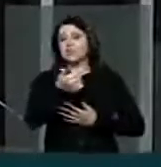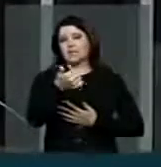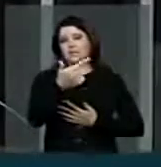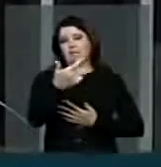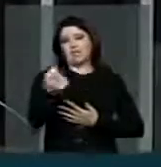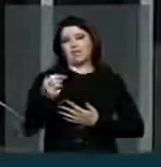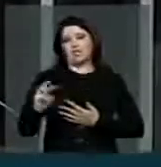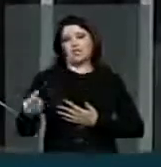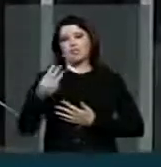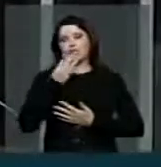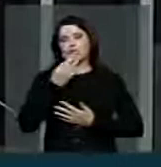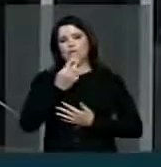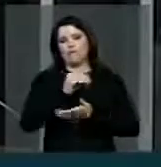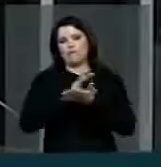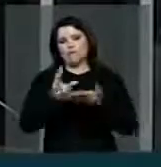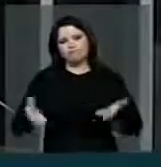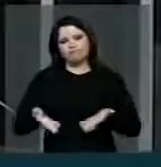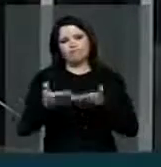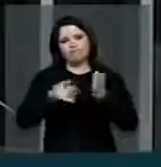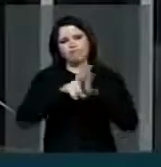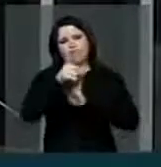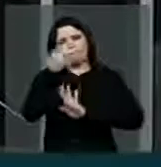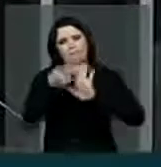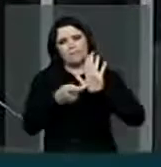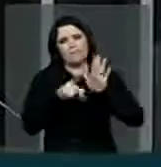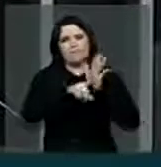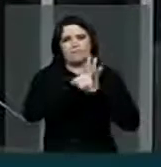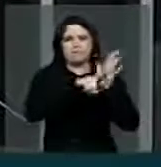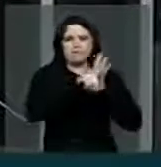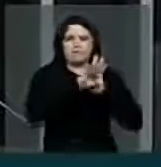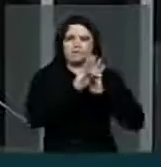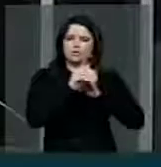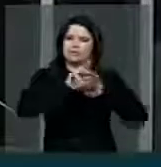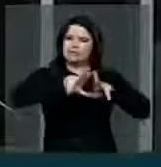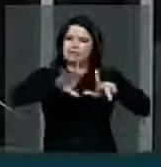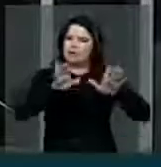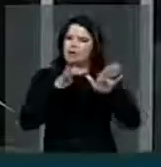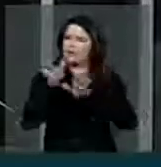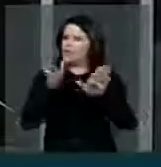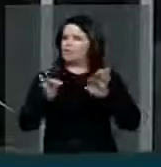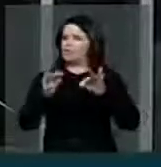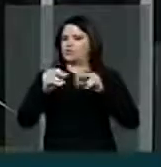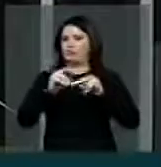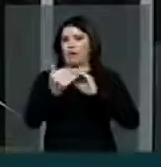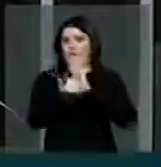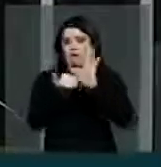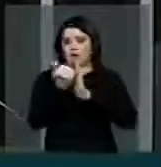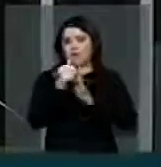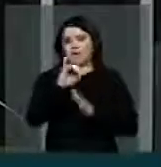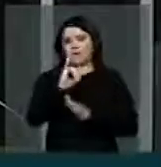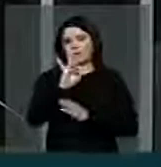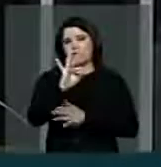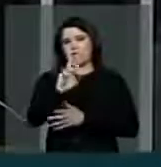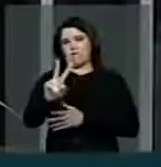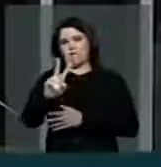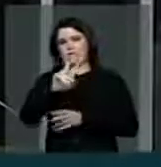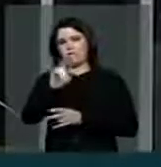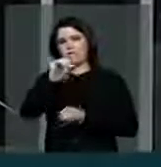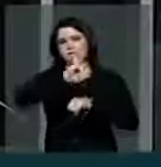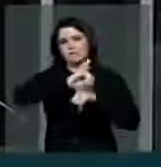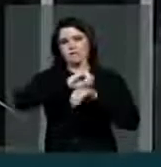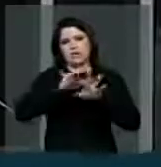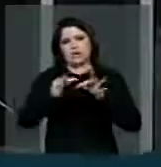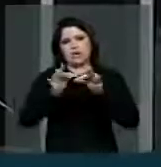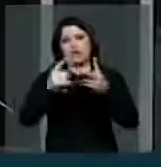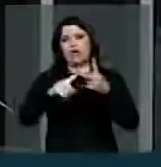120 milhões para fomento de projetos de pesquisas em diversas áreas. Além do ITV, através do seu centro tecnológico,